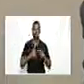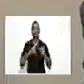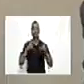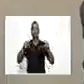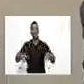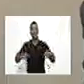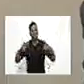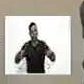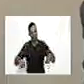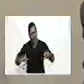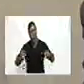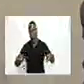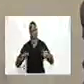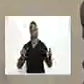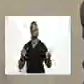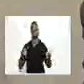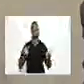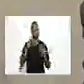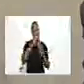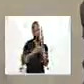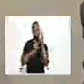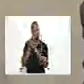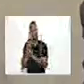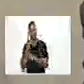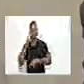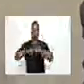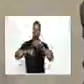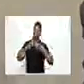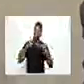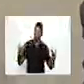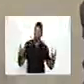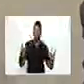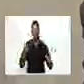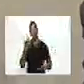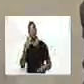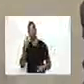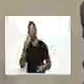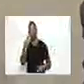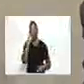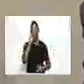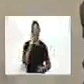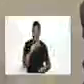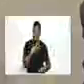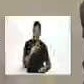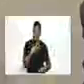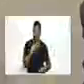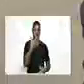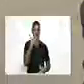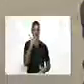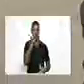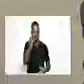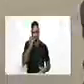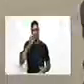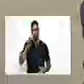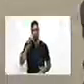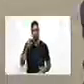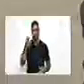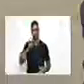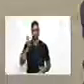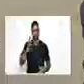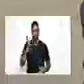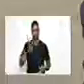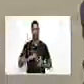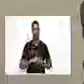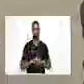eh luva eh material lá a gente chega num total de R 418.000 então a